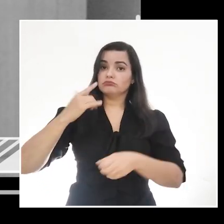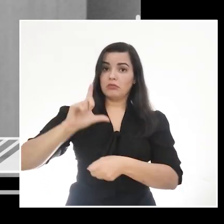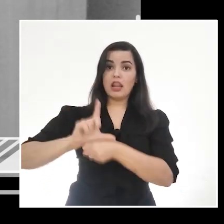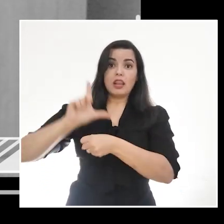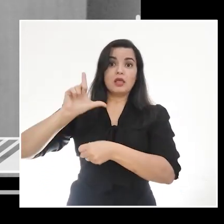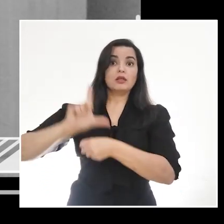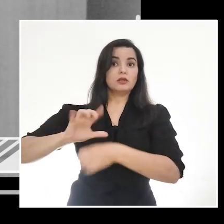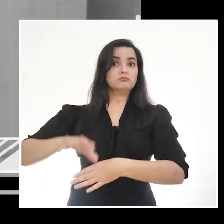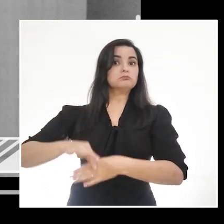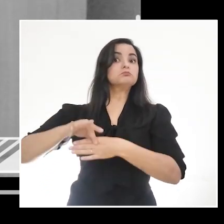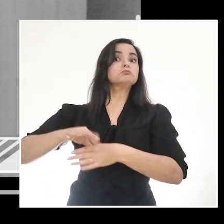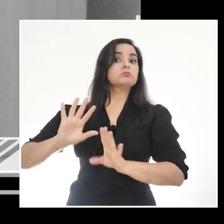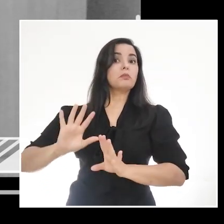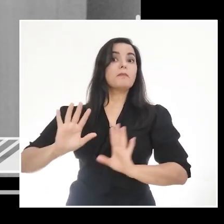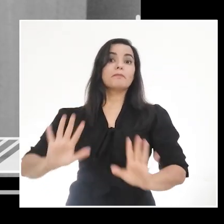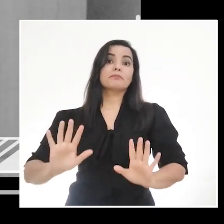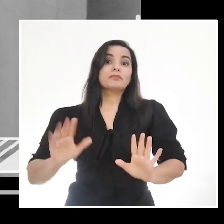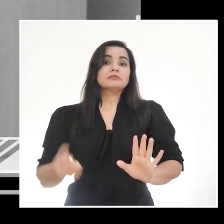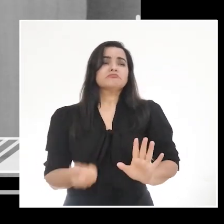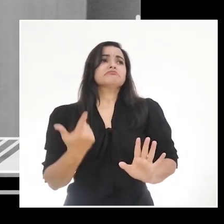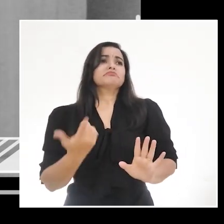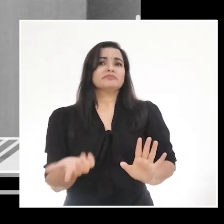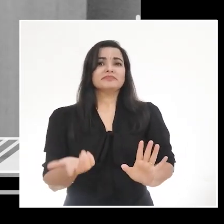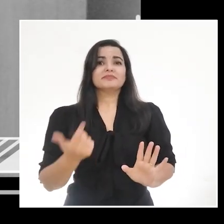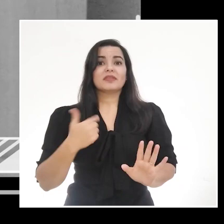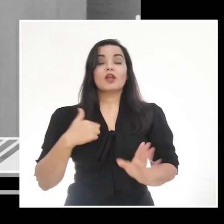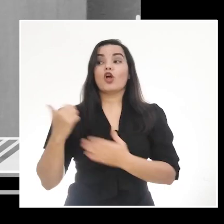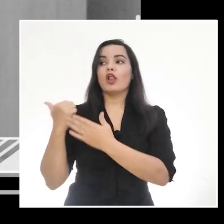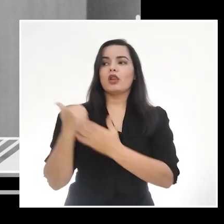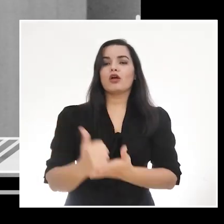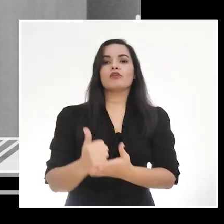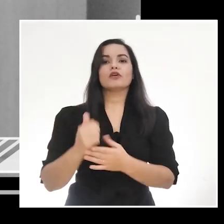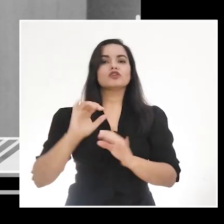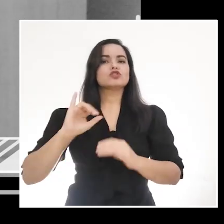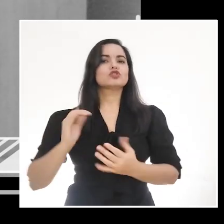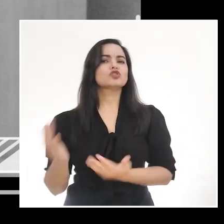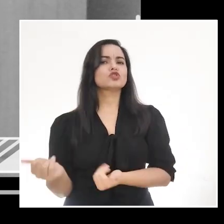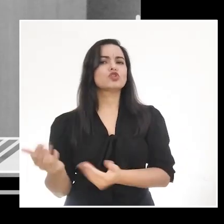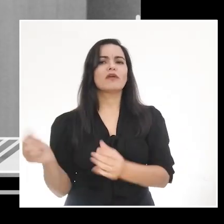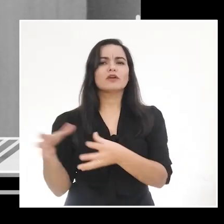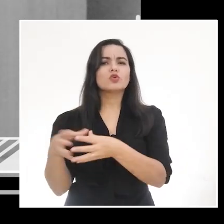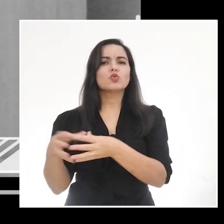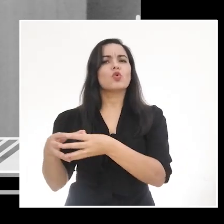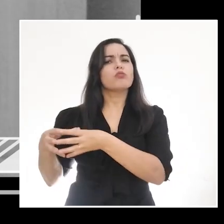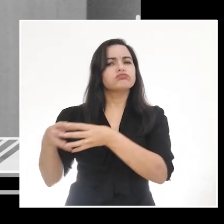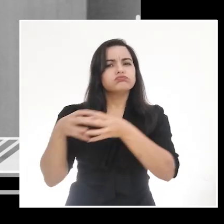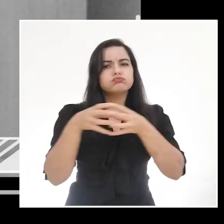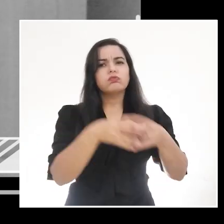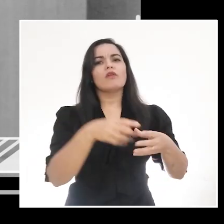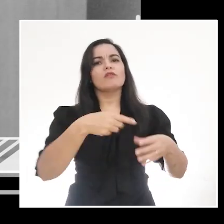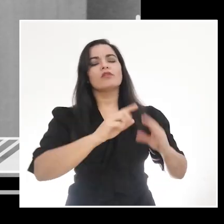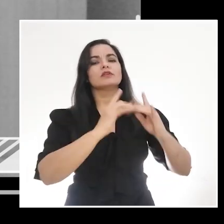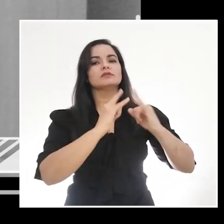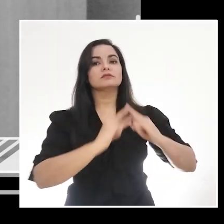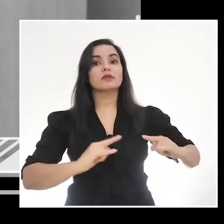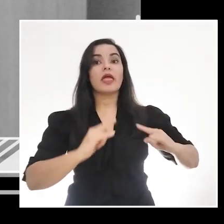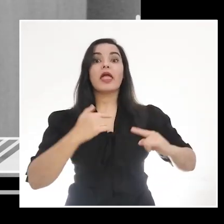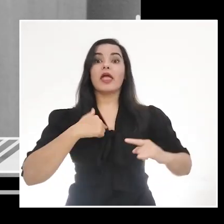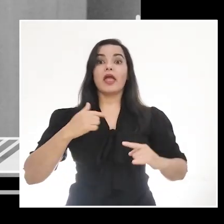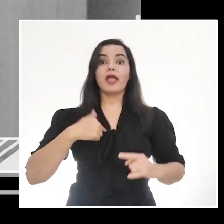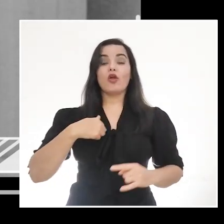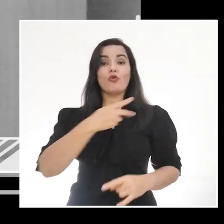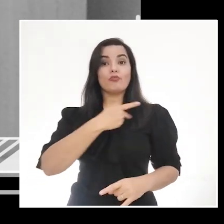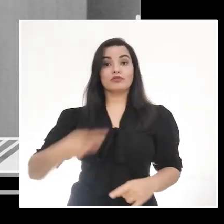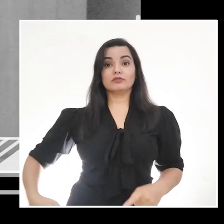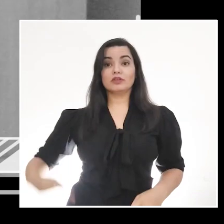no acampamento que eu fui, inclusive eu era um dos líderes do acampamento, é um negócio meio estranho, mas eu era um dos líderes do acampamento, tinha levado um